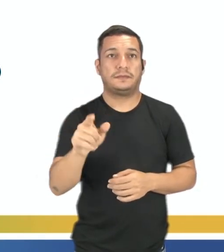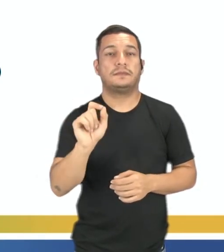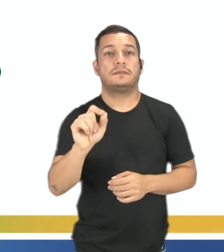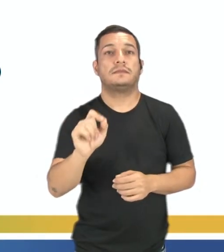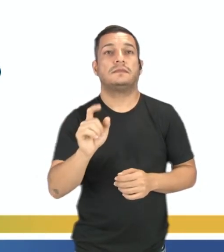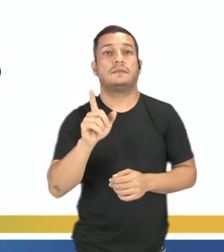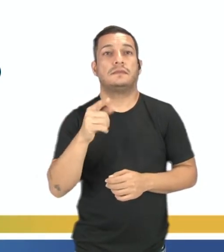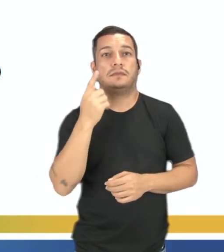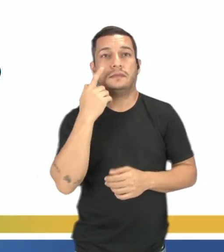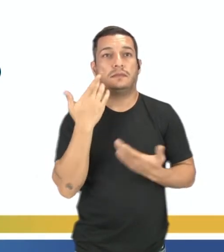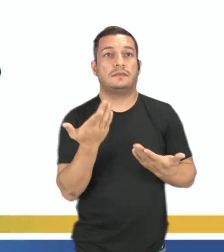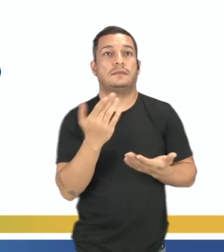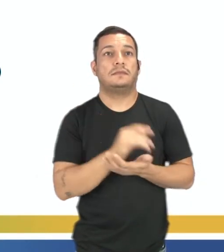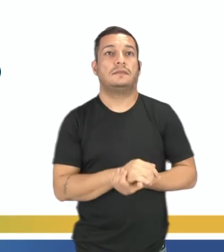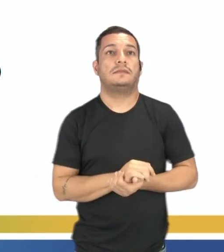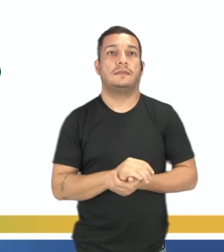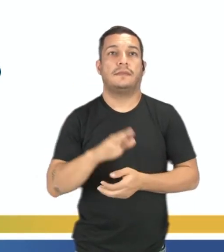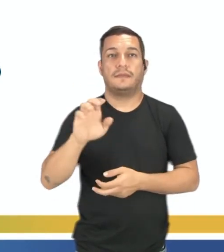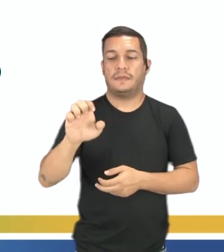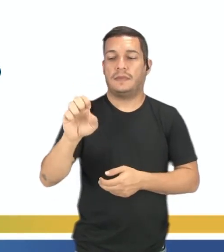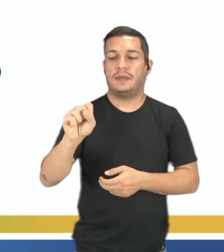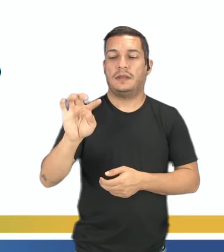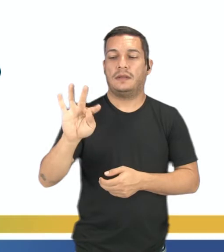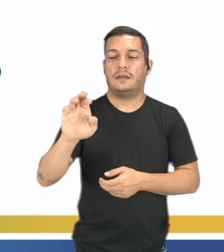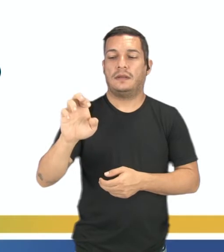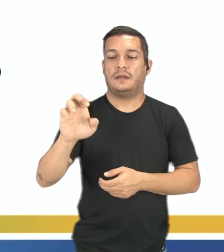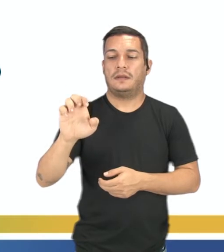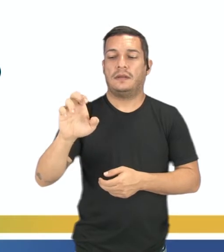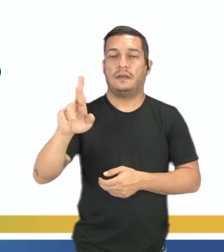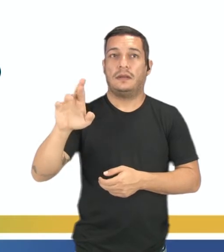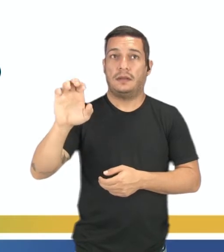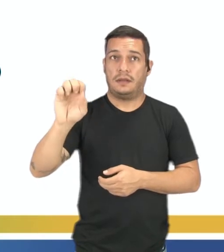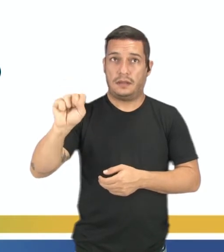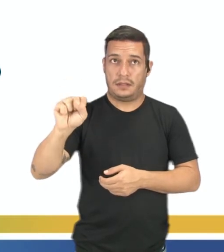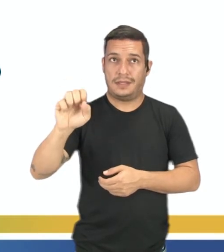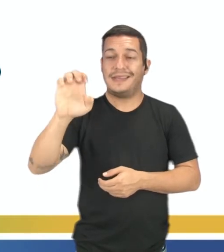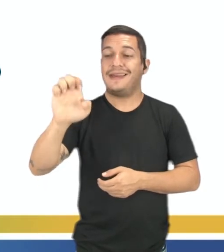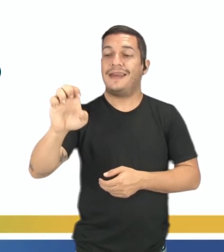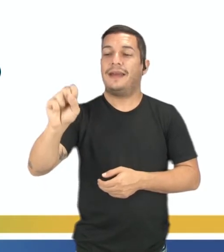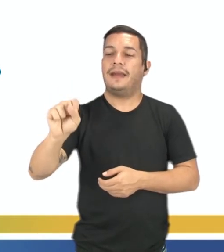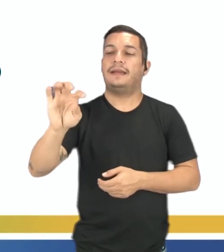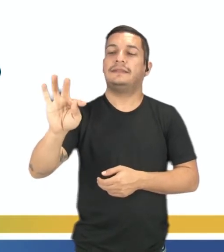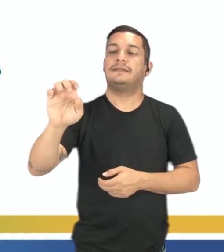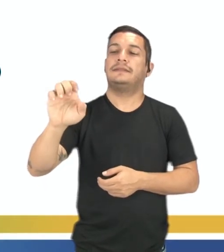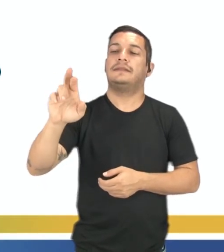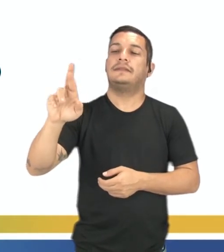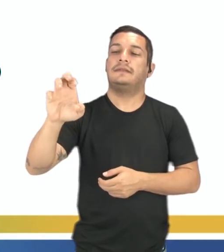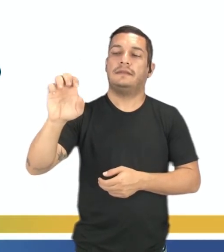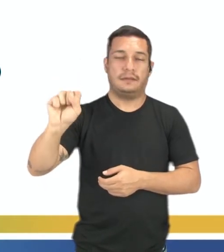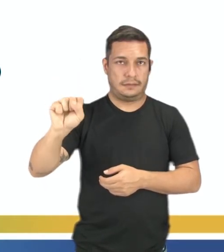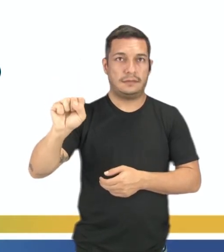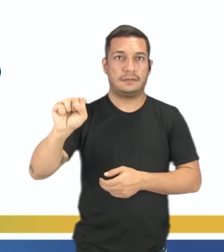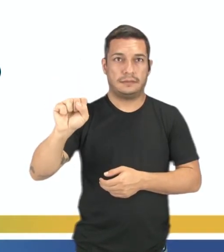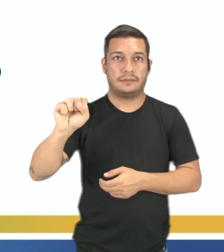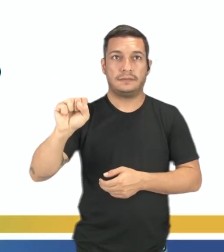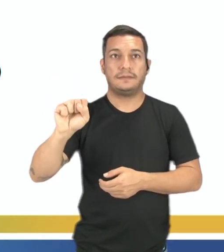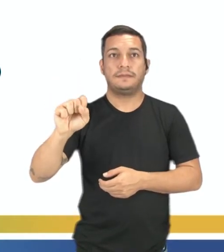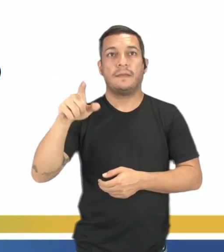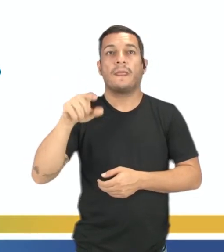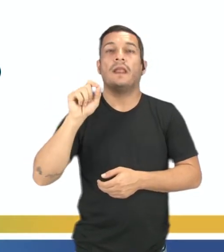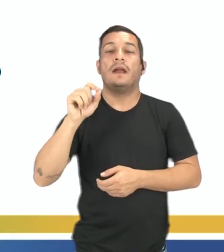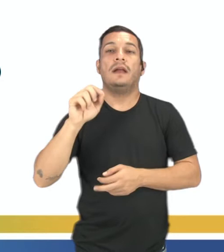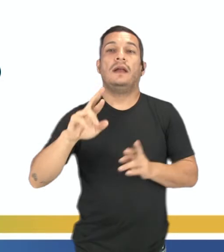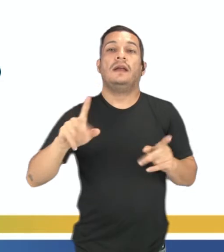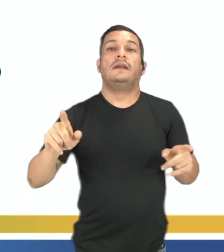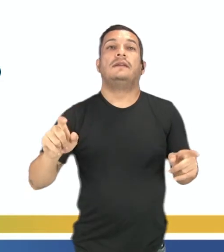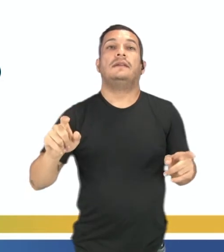função orgânica pessoal são os ésteres tá não é éteres tem um s zinho que ésteres